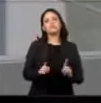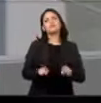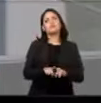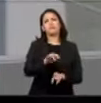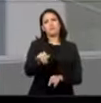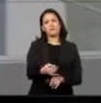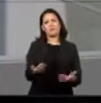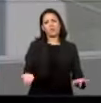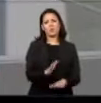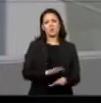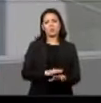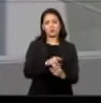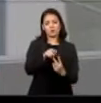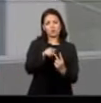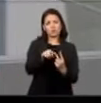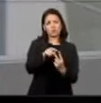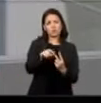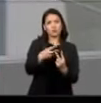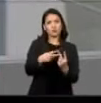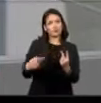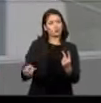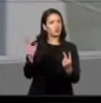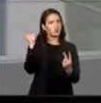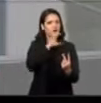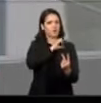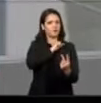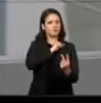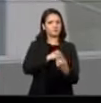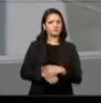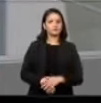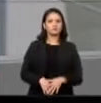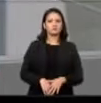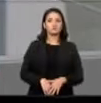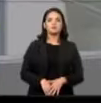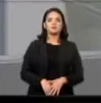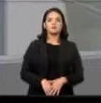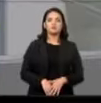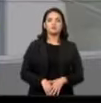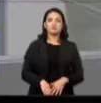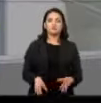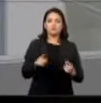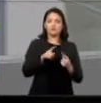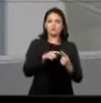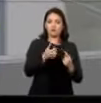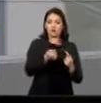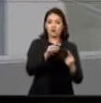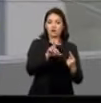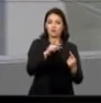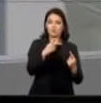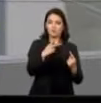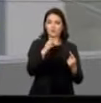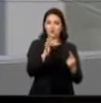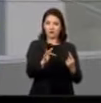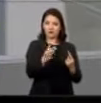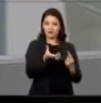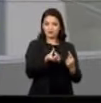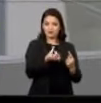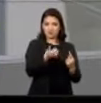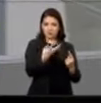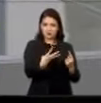ministra, de fazer duas colocações rápidas. Em primeiro lugar, que a DPF 614 discute